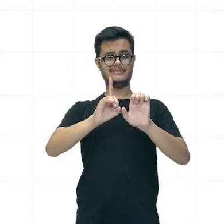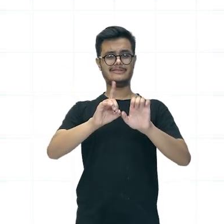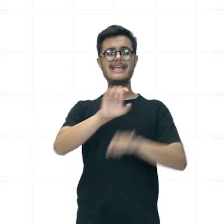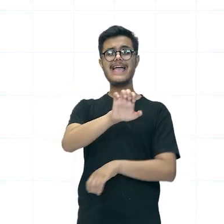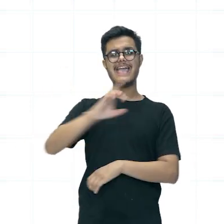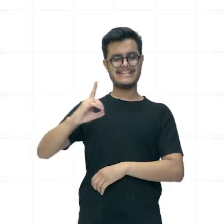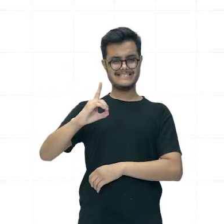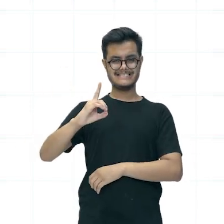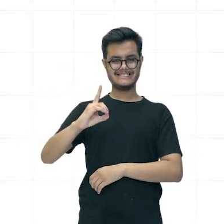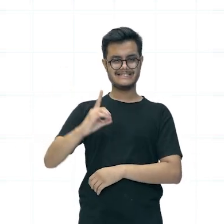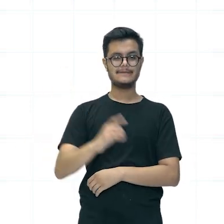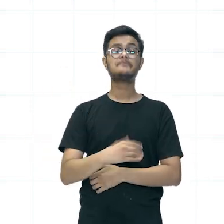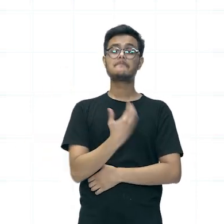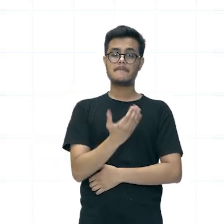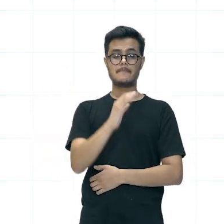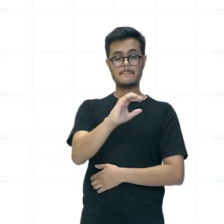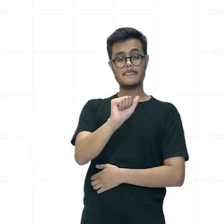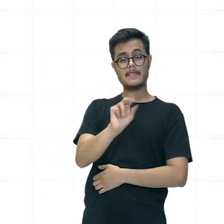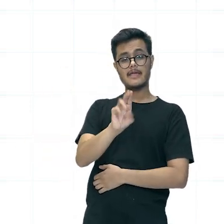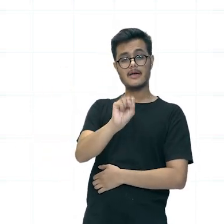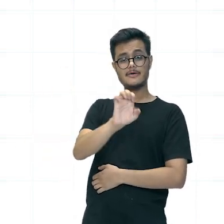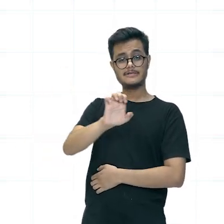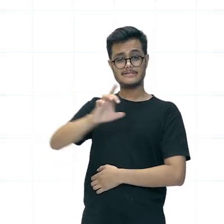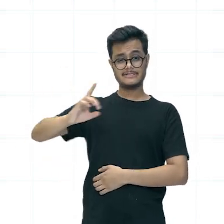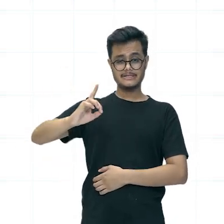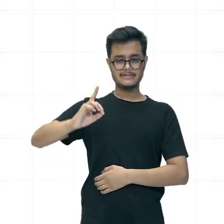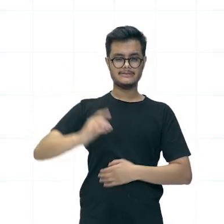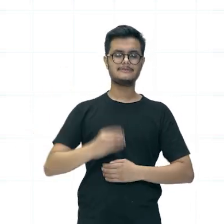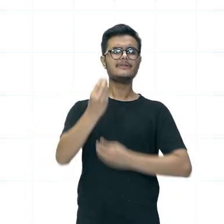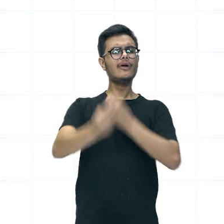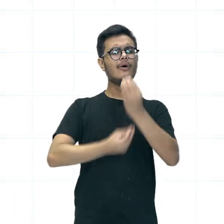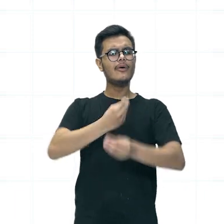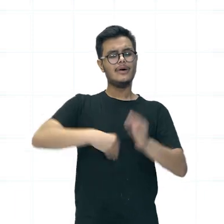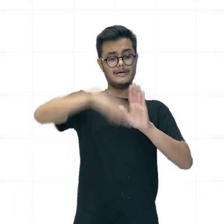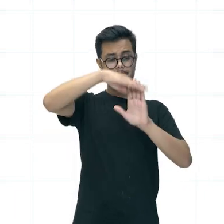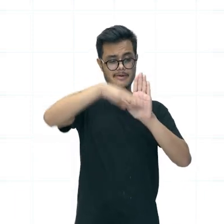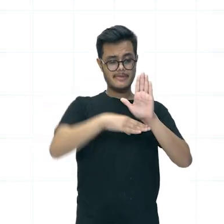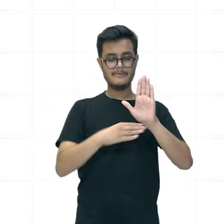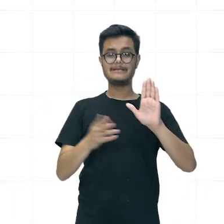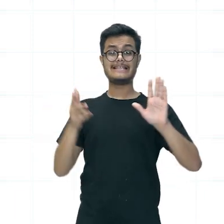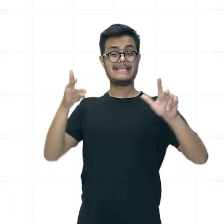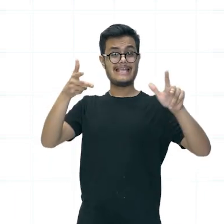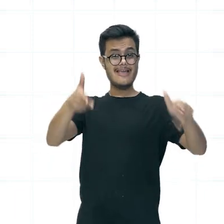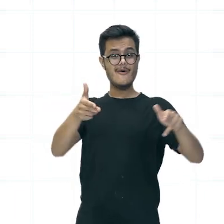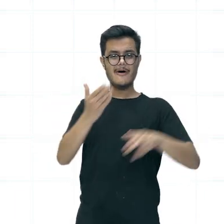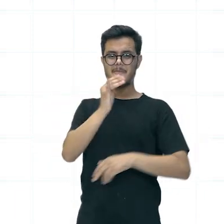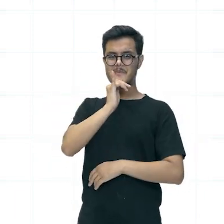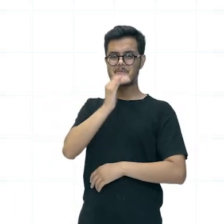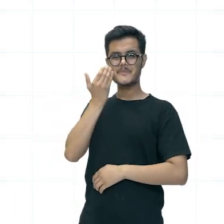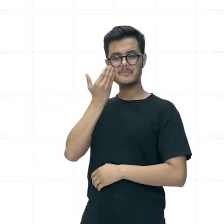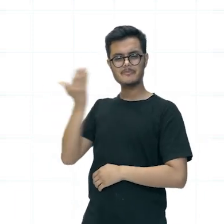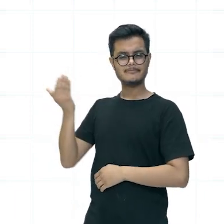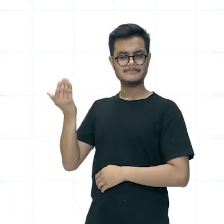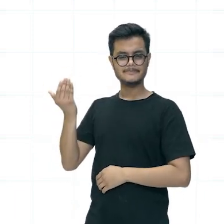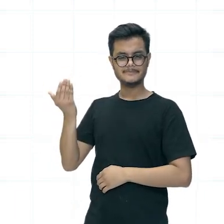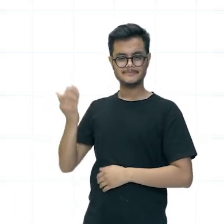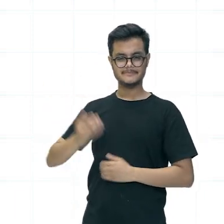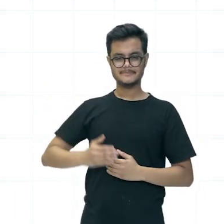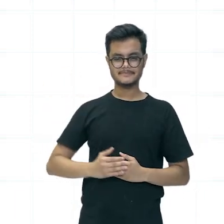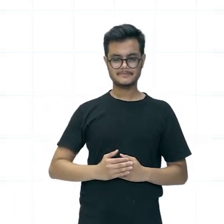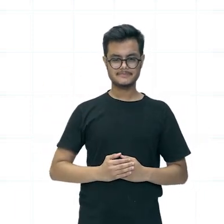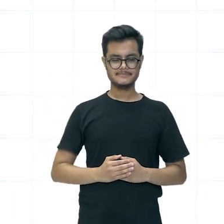D, tá bom? E aí, o que você vai fazer? Como é que vai ficar o cause? Ele vai ficar assim, vamos ver. Cause